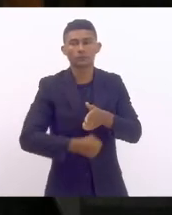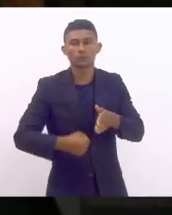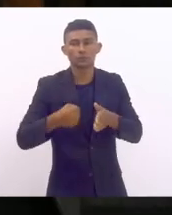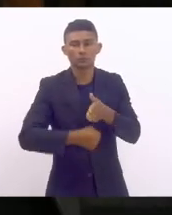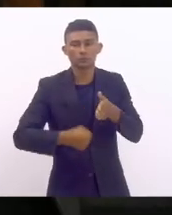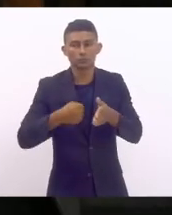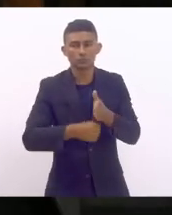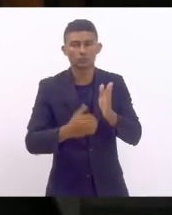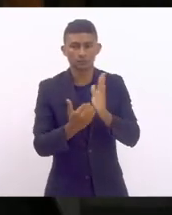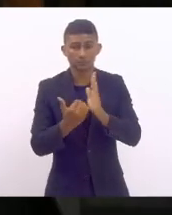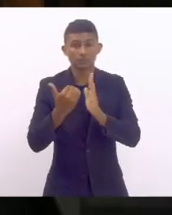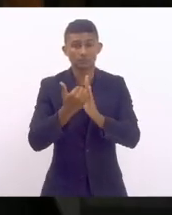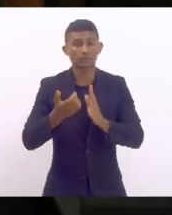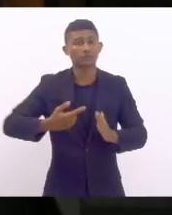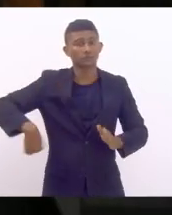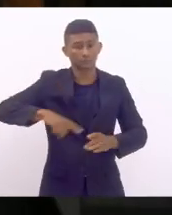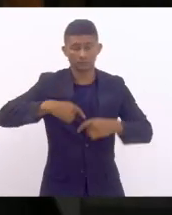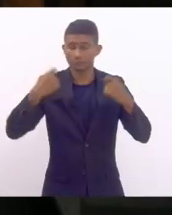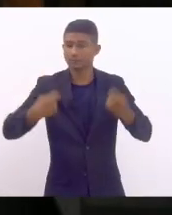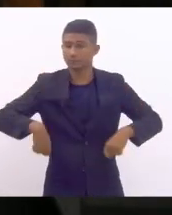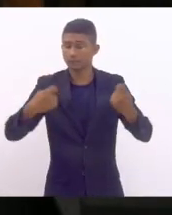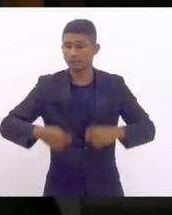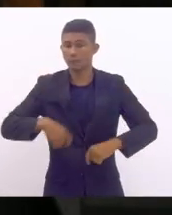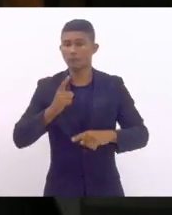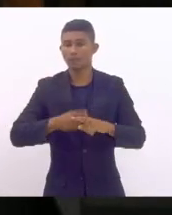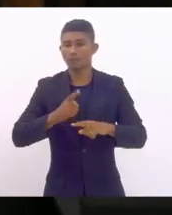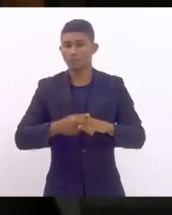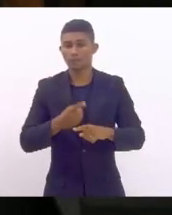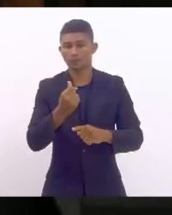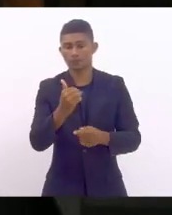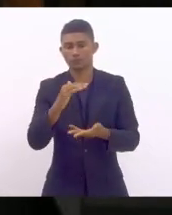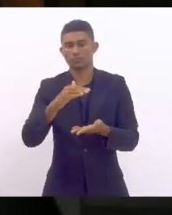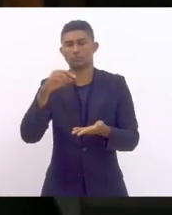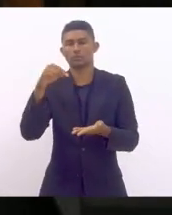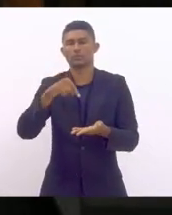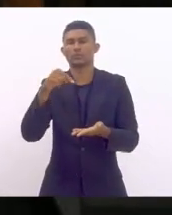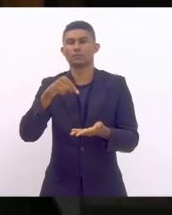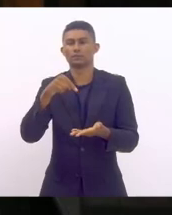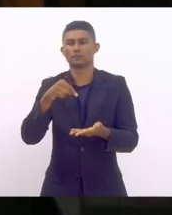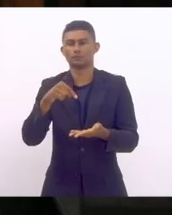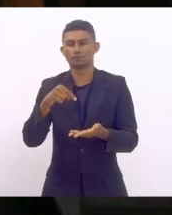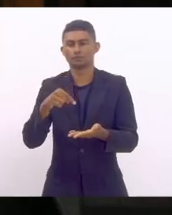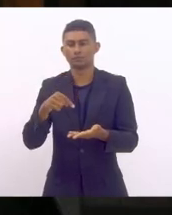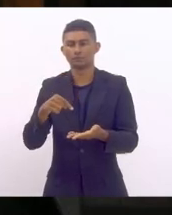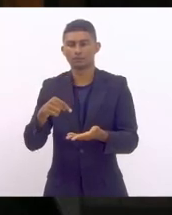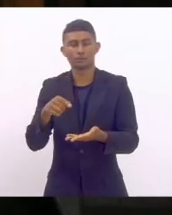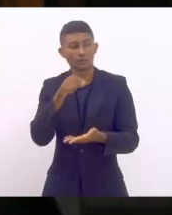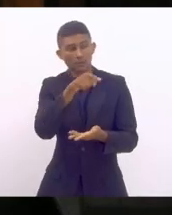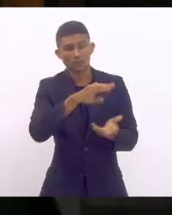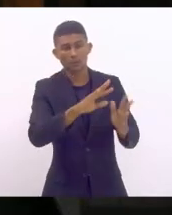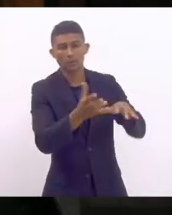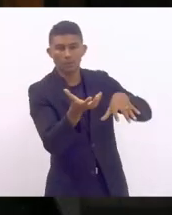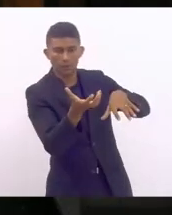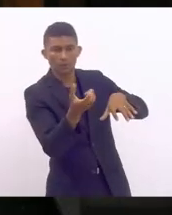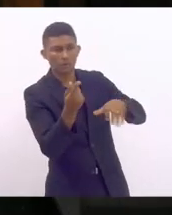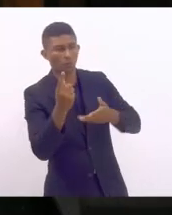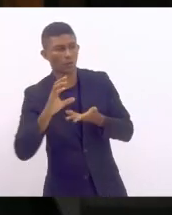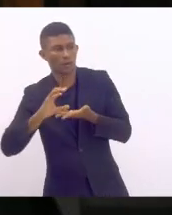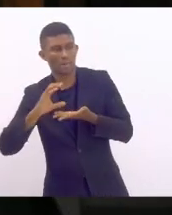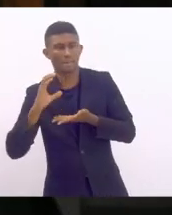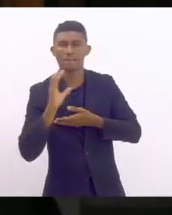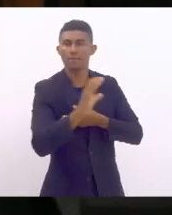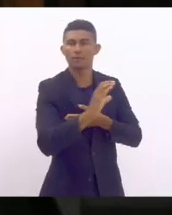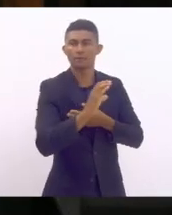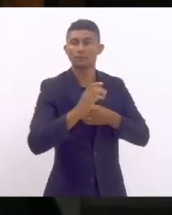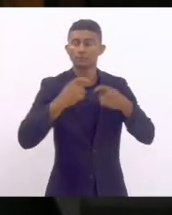que nós temos que travar porque o orçamento que é enviada ao congresso nacional tem